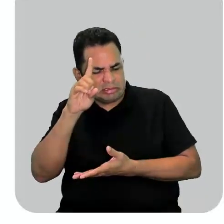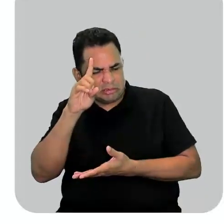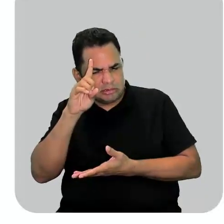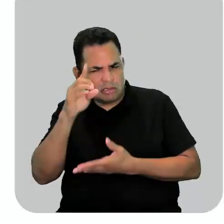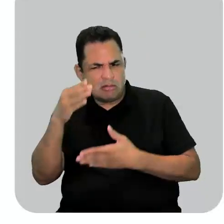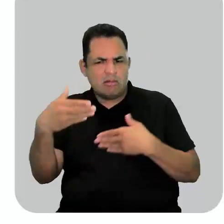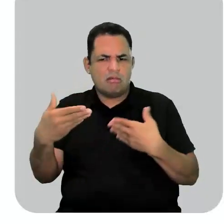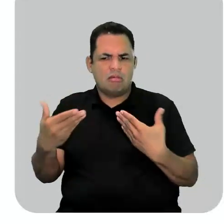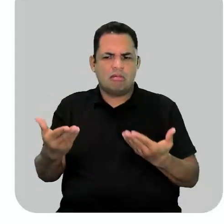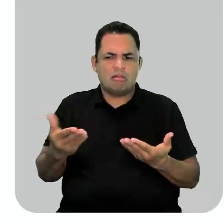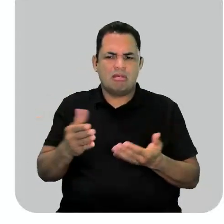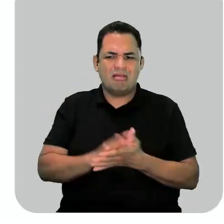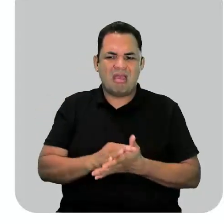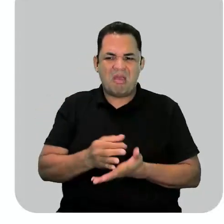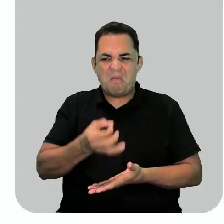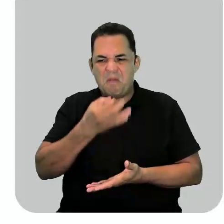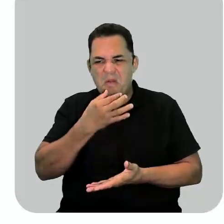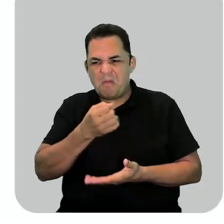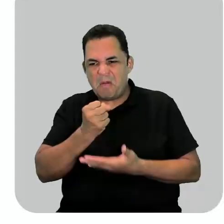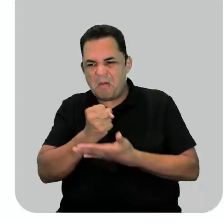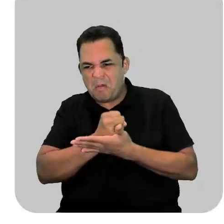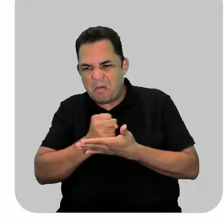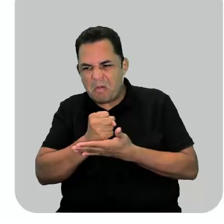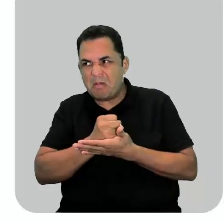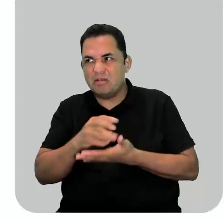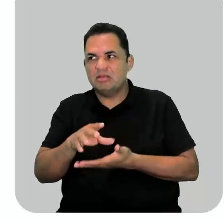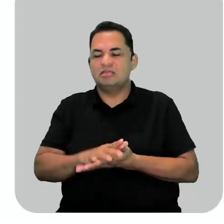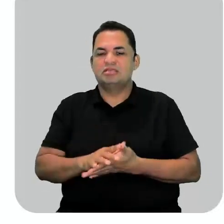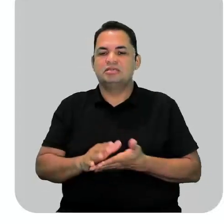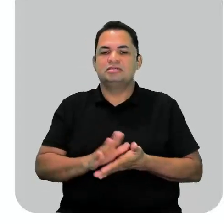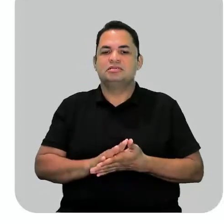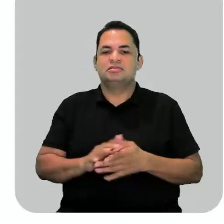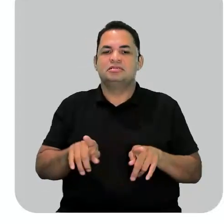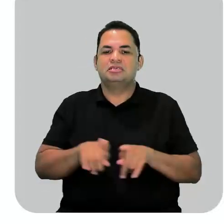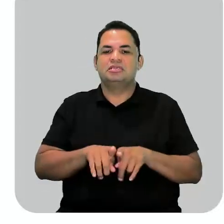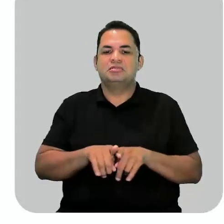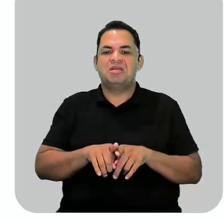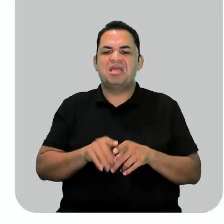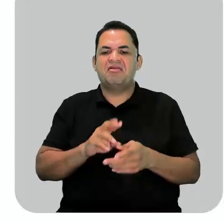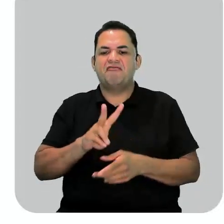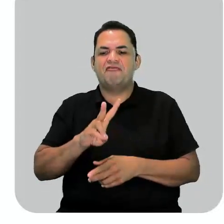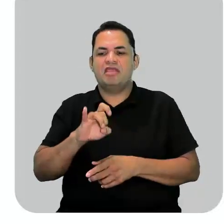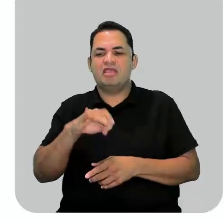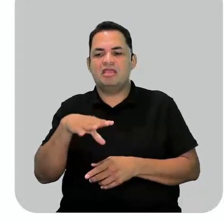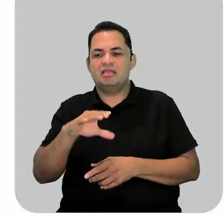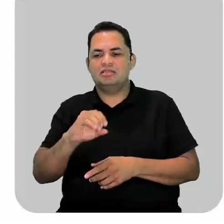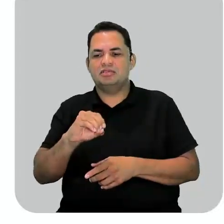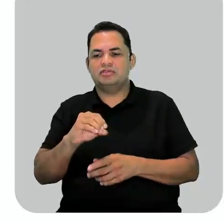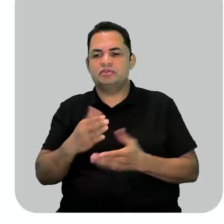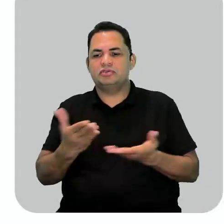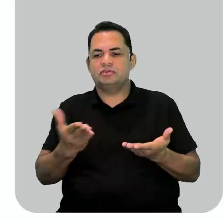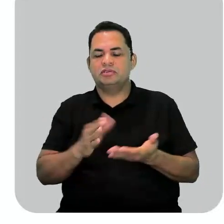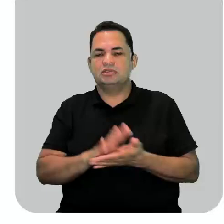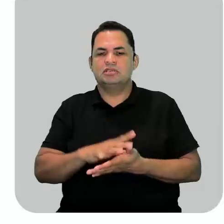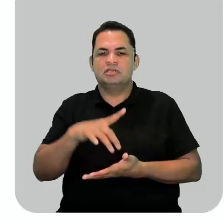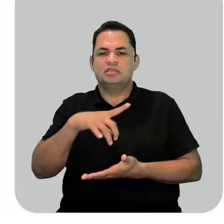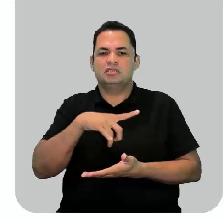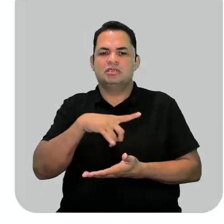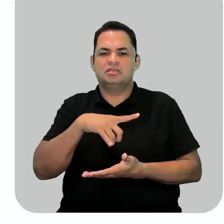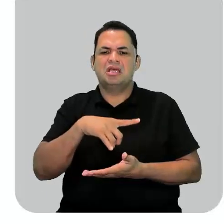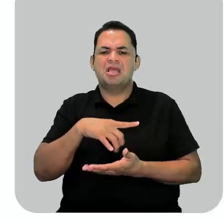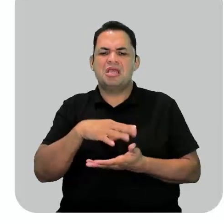a pessoa exagera, que vem a criação de um vício. E todo vício traz